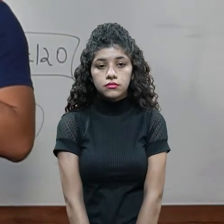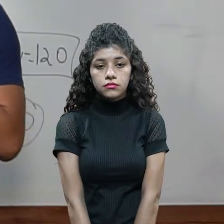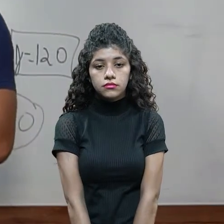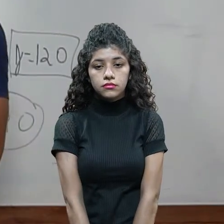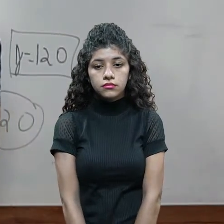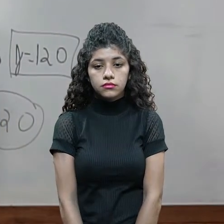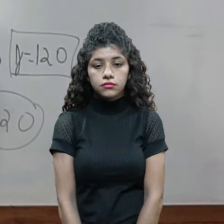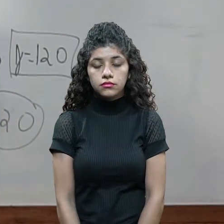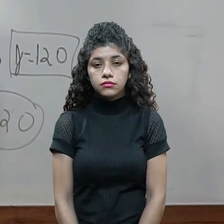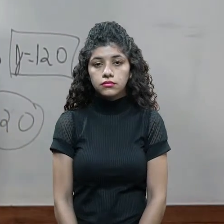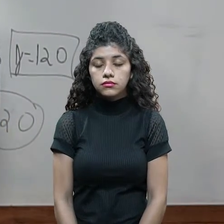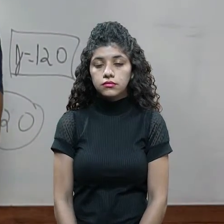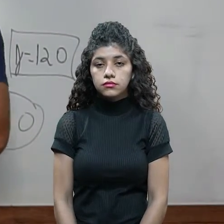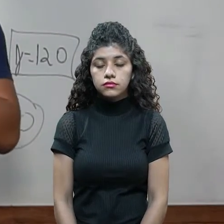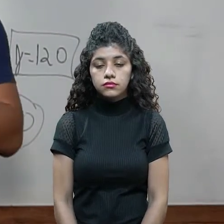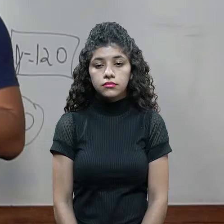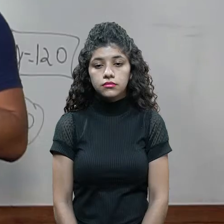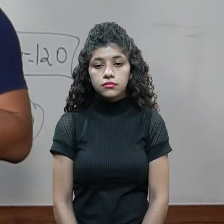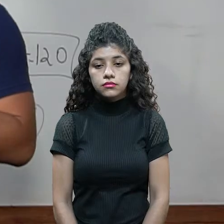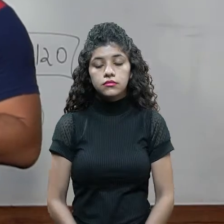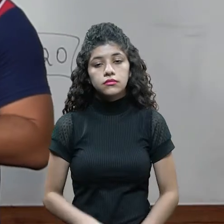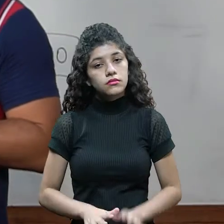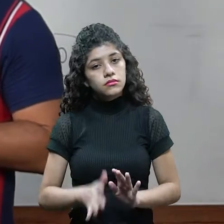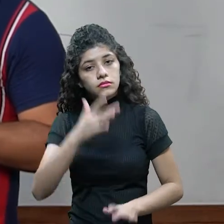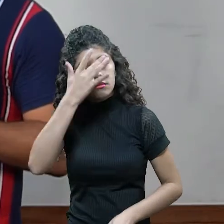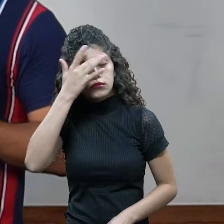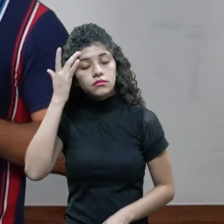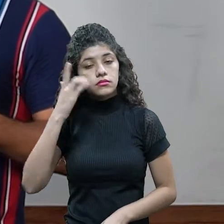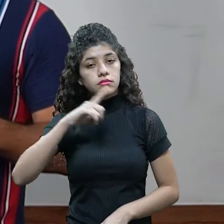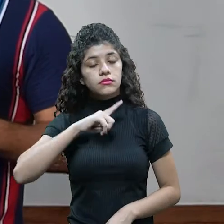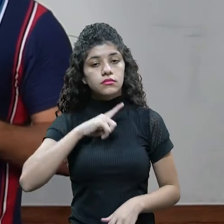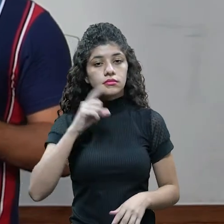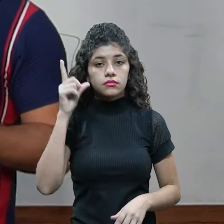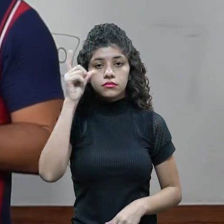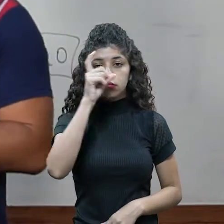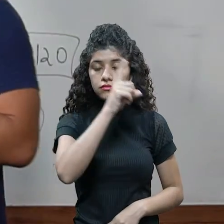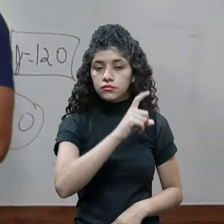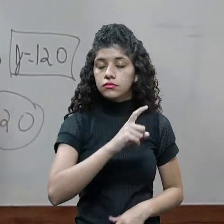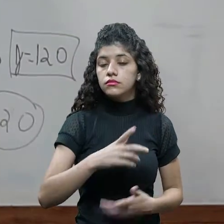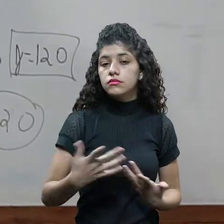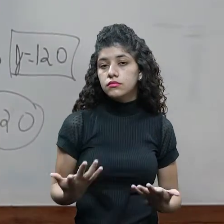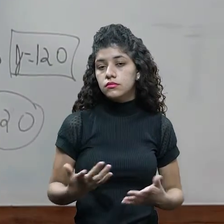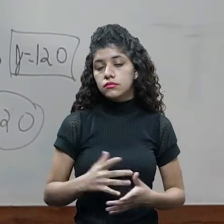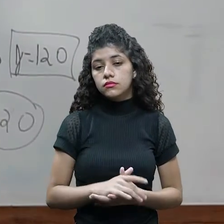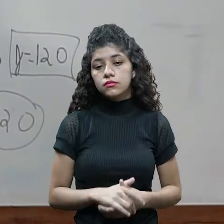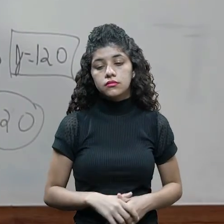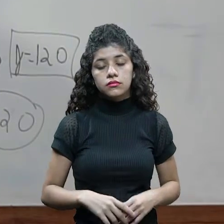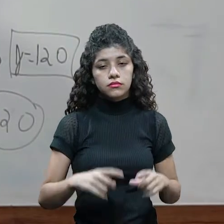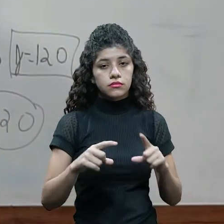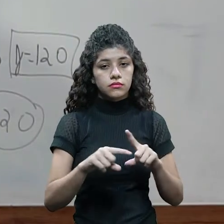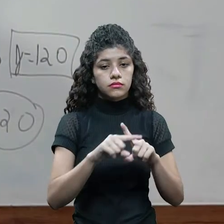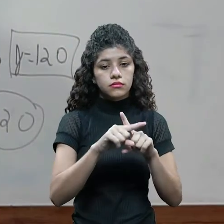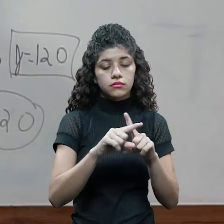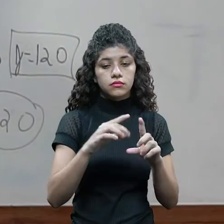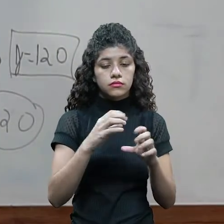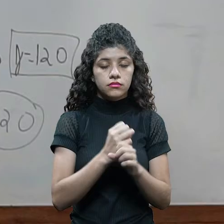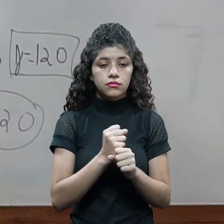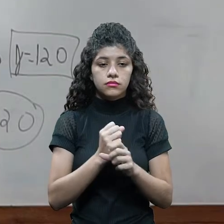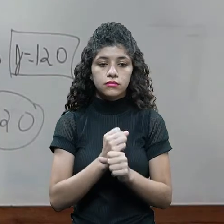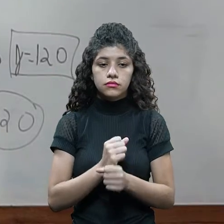por 1000, dependendo de onde você está, para onde vai. Mas muitas pessoas têm dificuldade dessa multiplicação ou divisão por 10, por 100, por